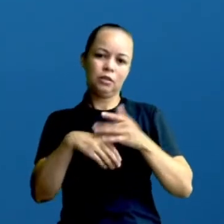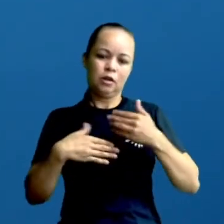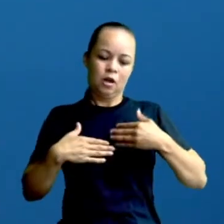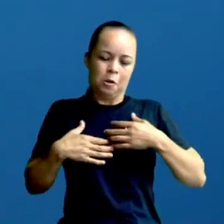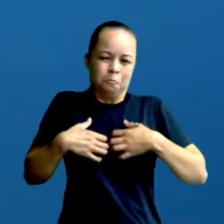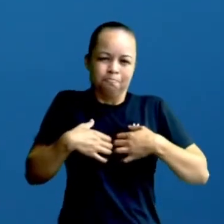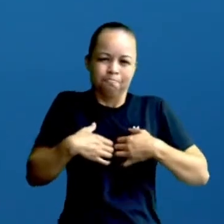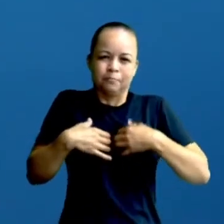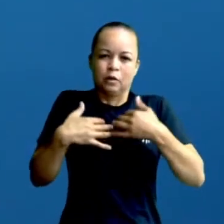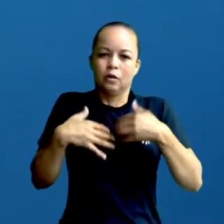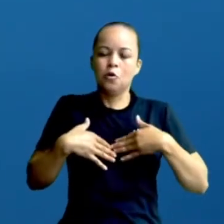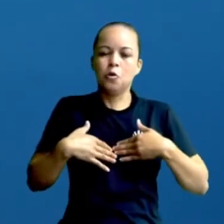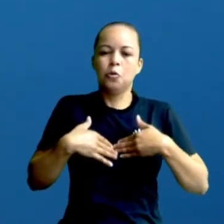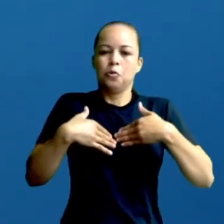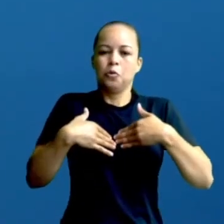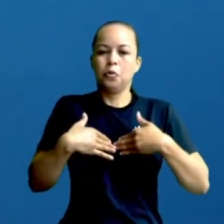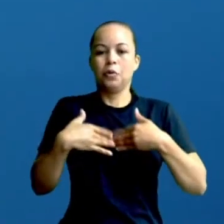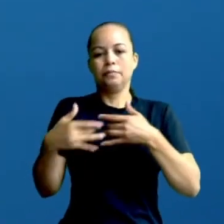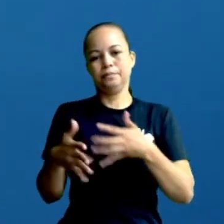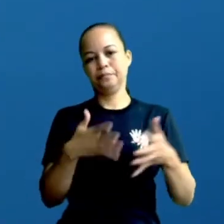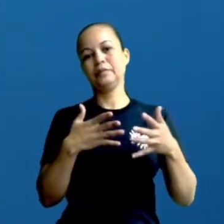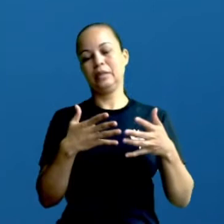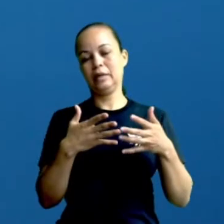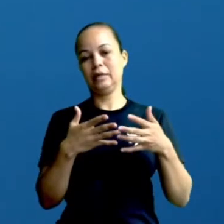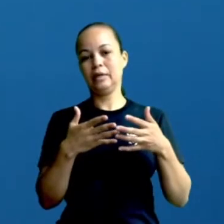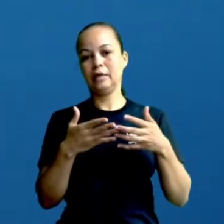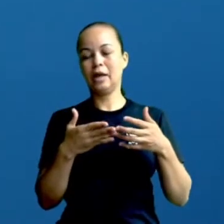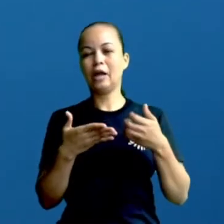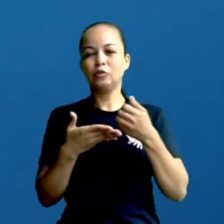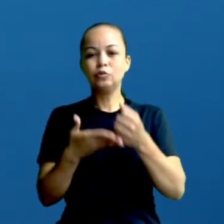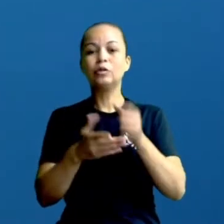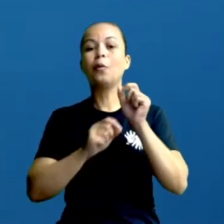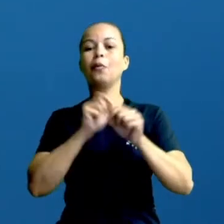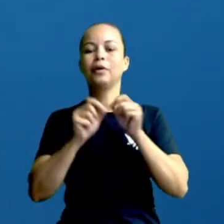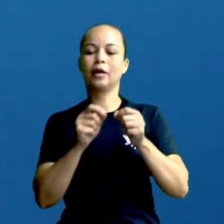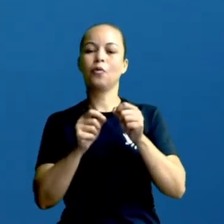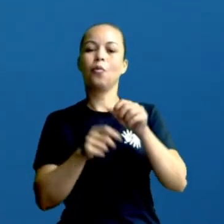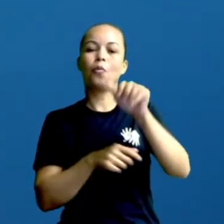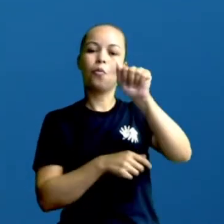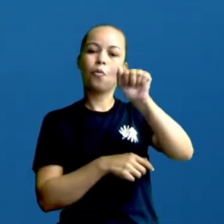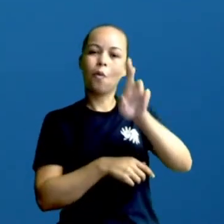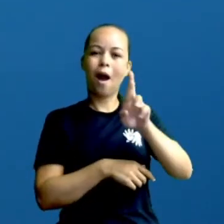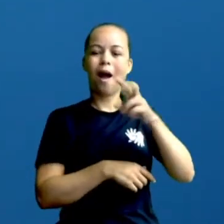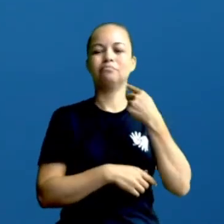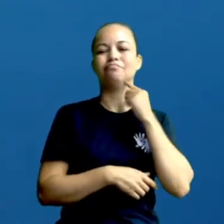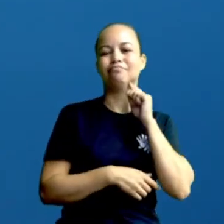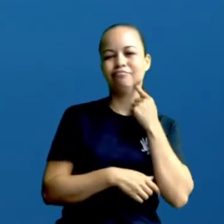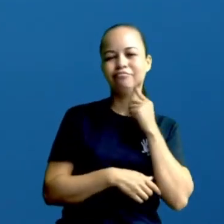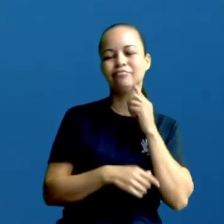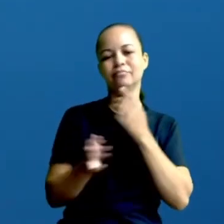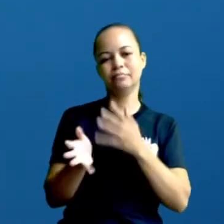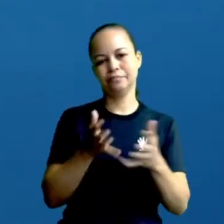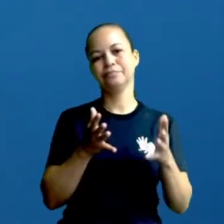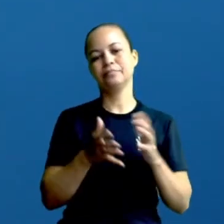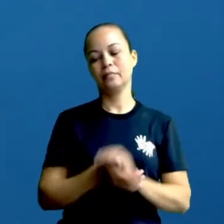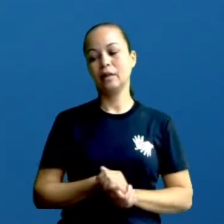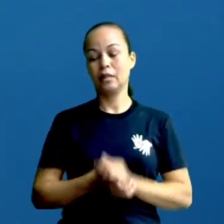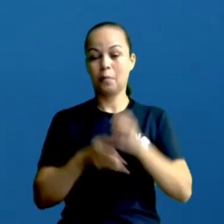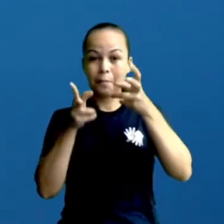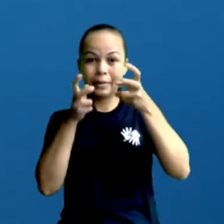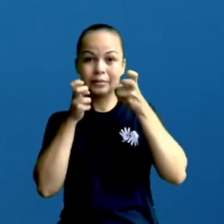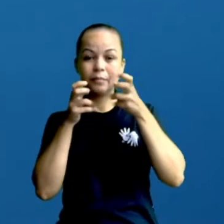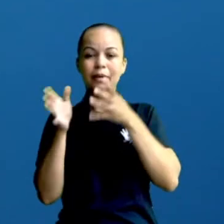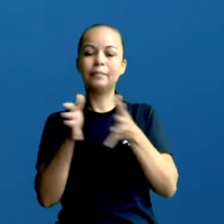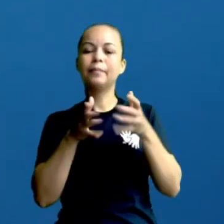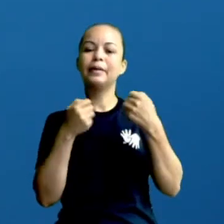sendo advindas também, né, corroboram com a questão da poluição do ar. E como é importante a gente perceber, gente, que a gente tem que ter